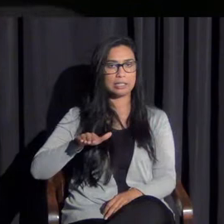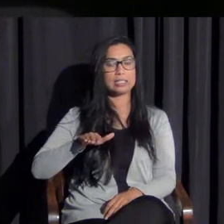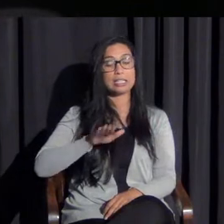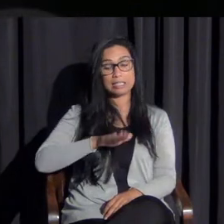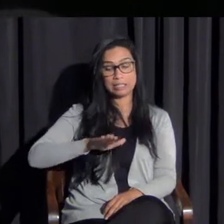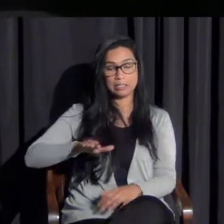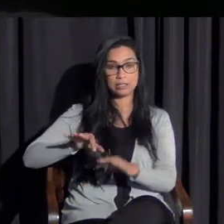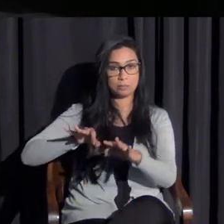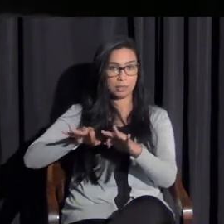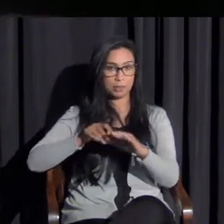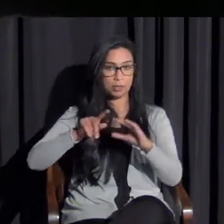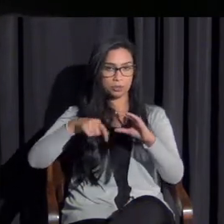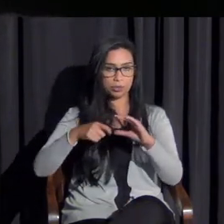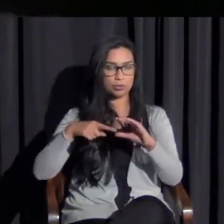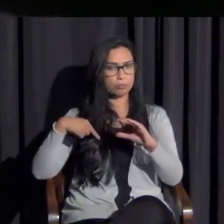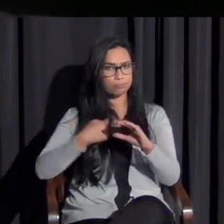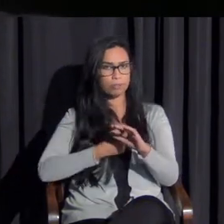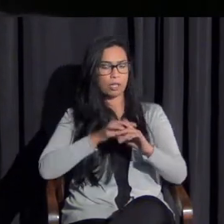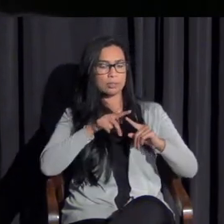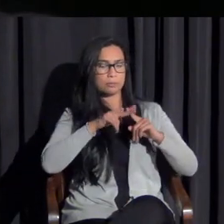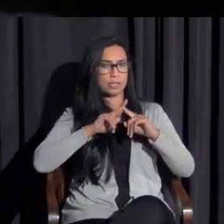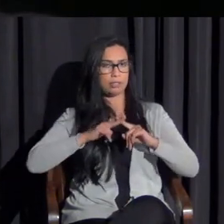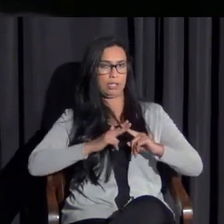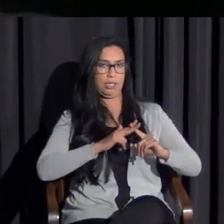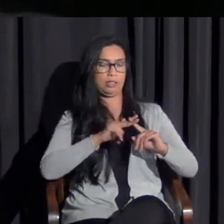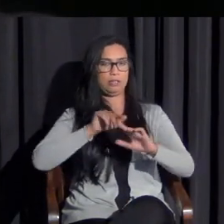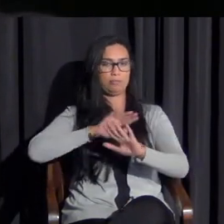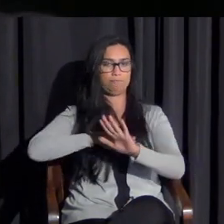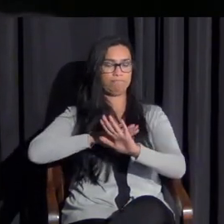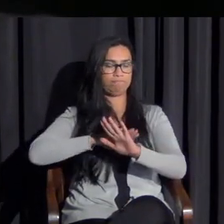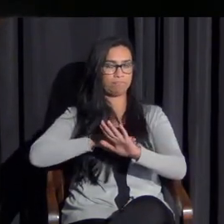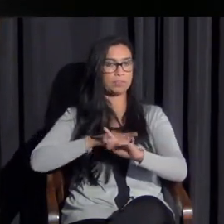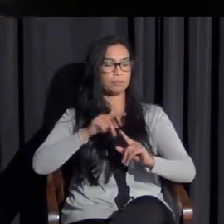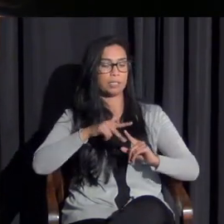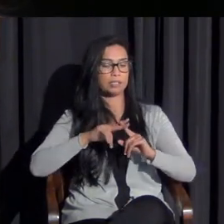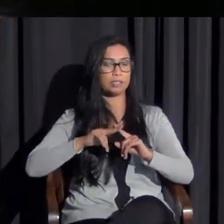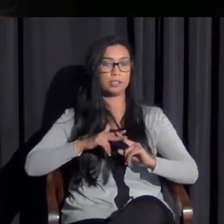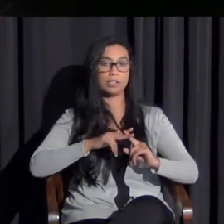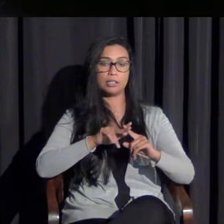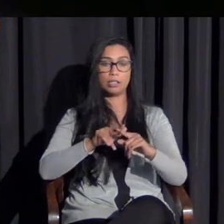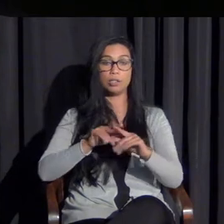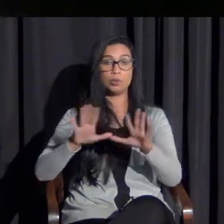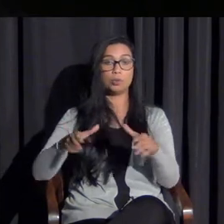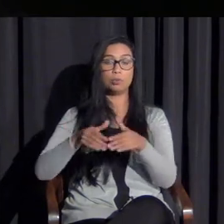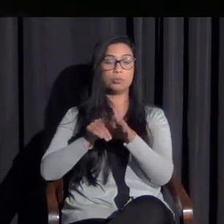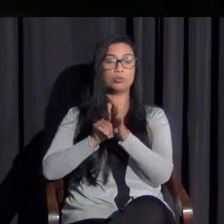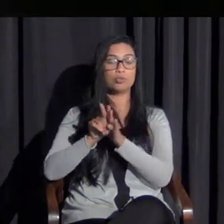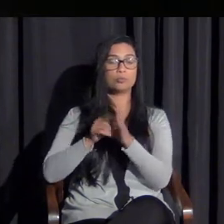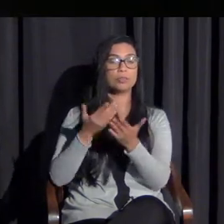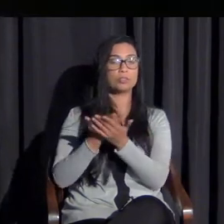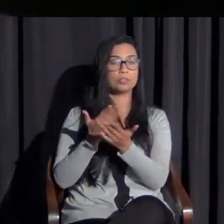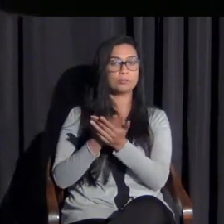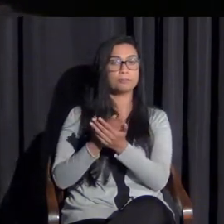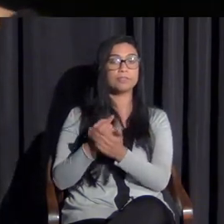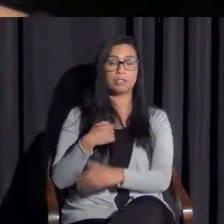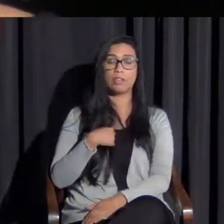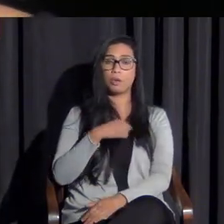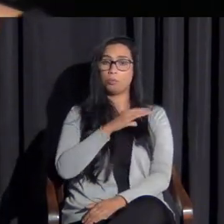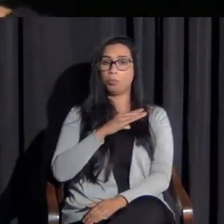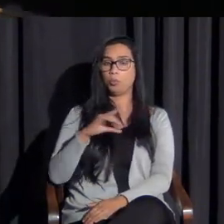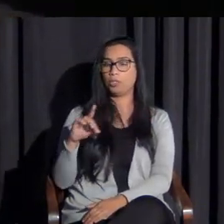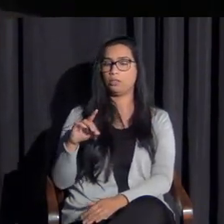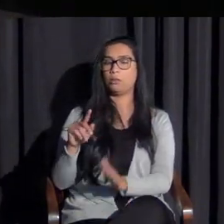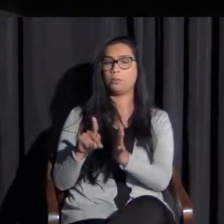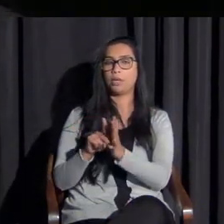crianças, e nós fizemos a edição no grupo de estudos e pesquisa que eu coordeno na universidade.